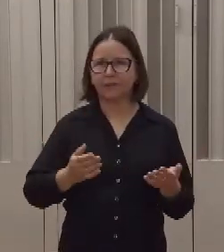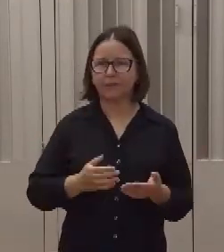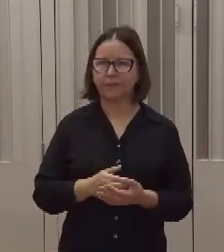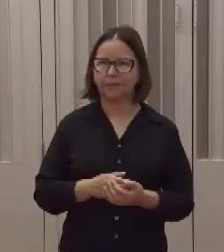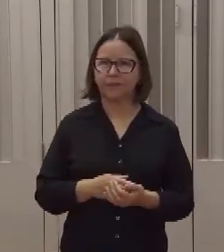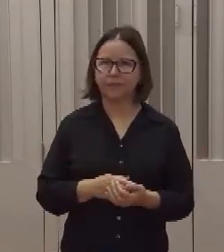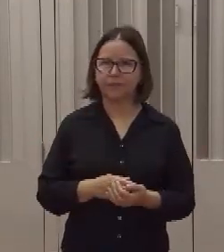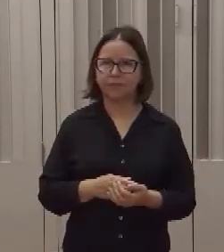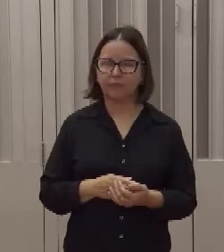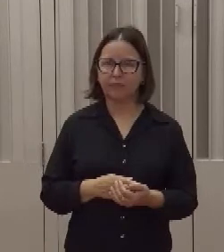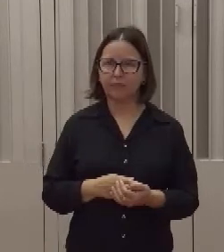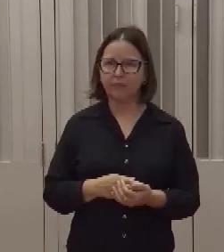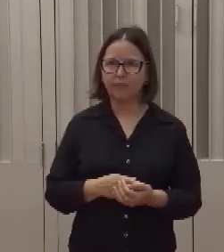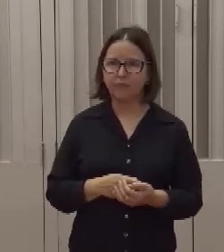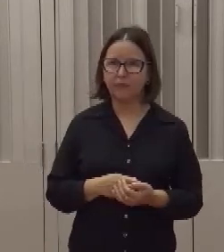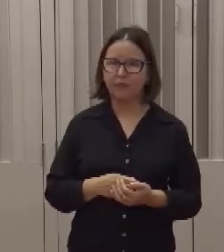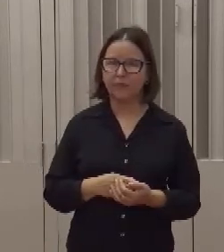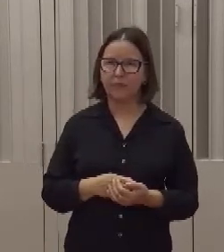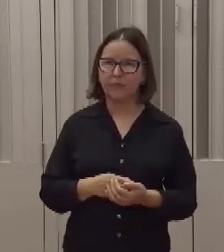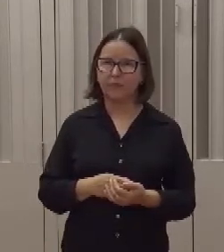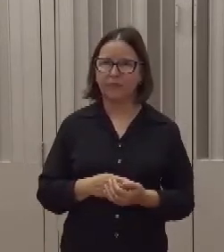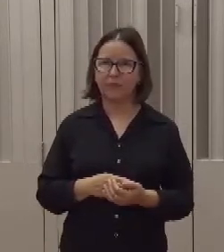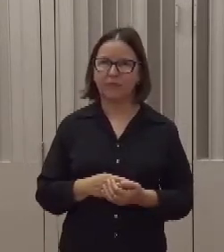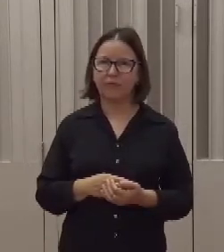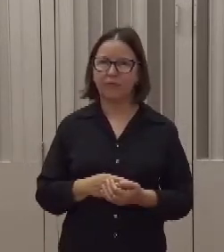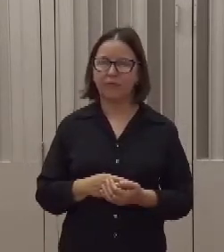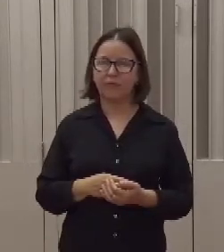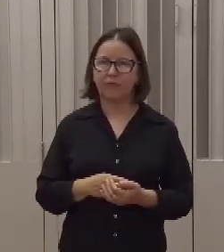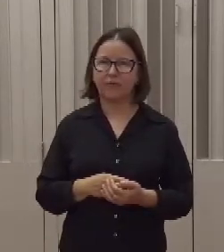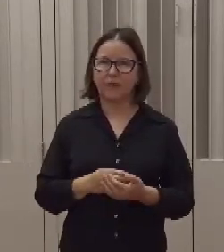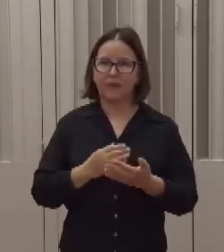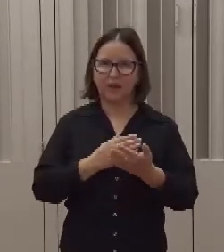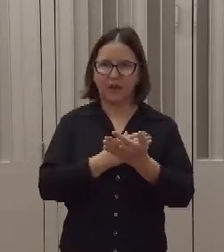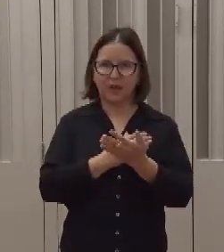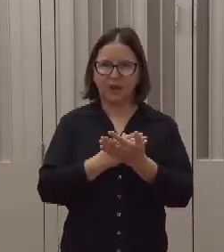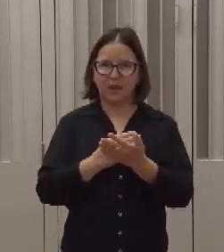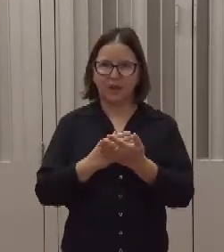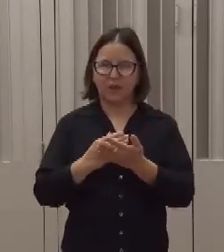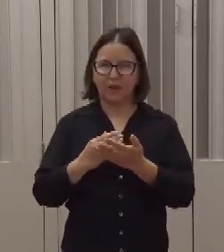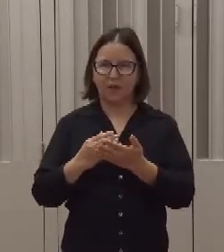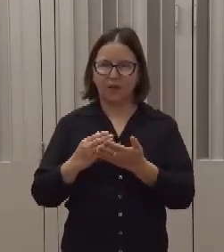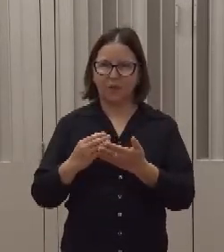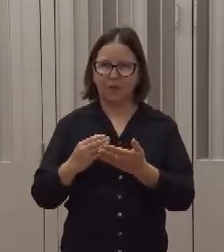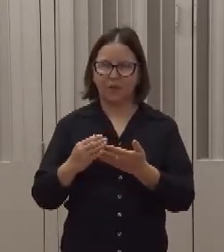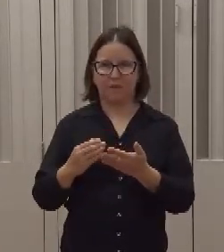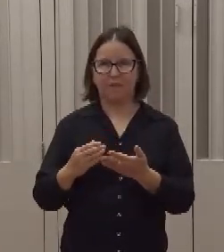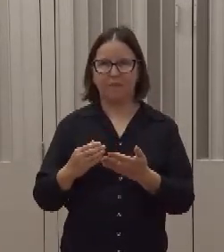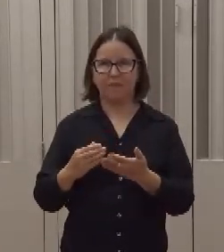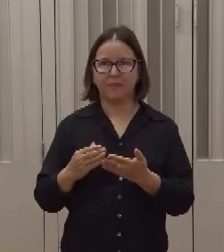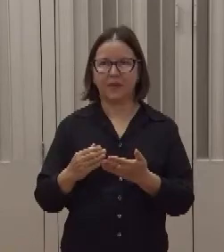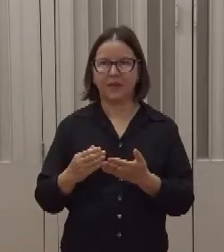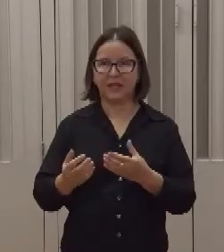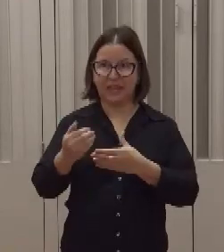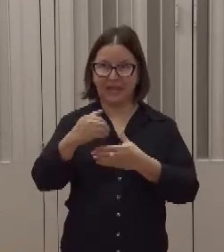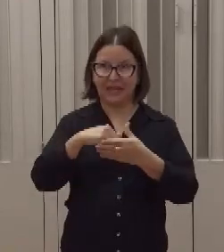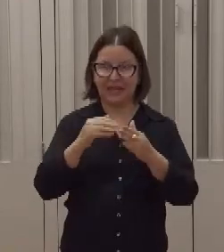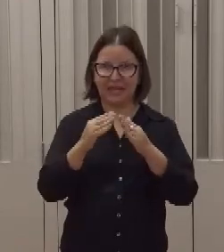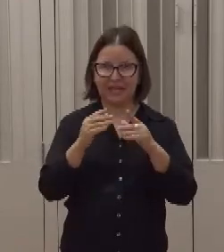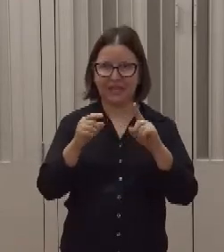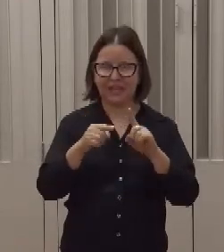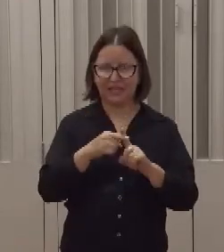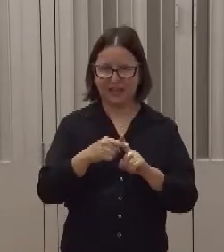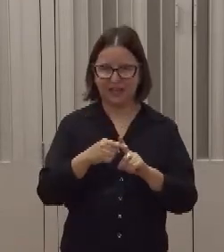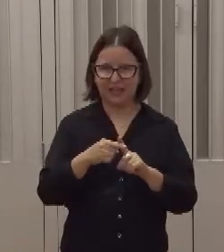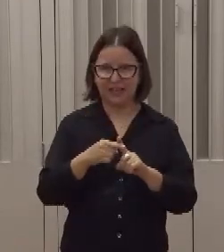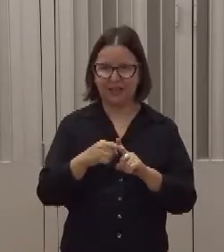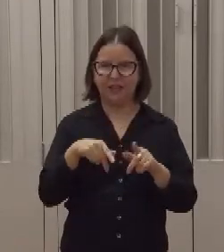O secularismo se infiltra na igreja com bandeiras de paz e amor, com bandeiras coloridas de orgulho. E